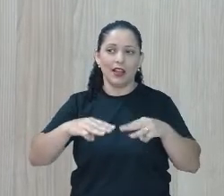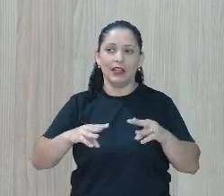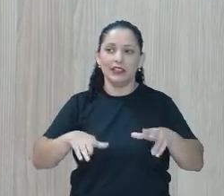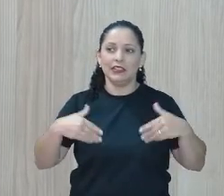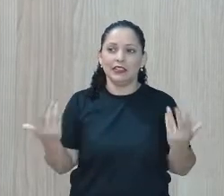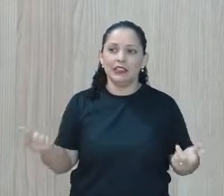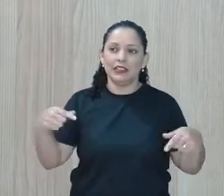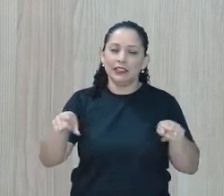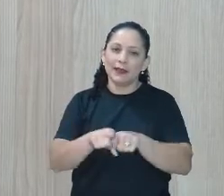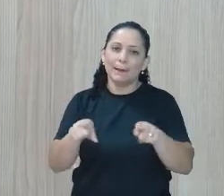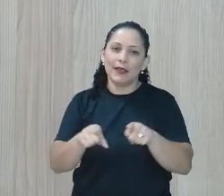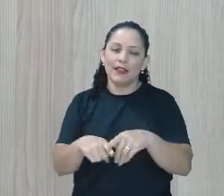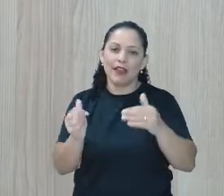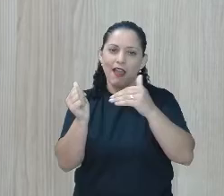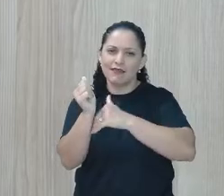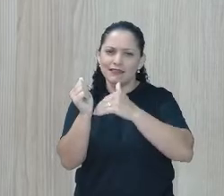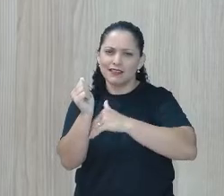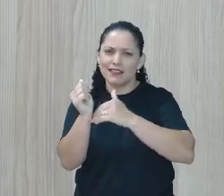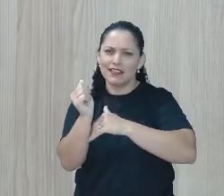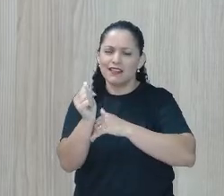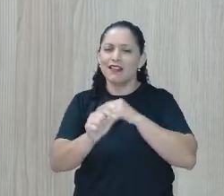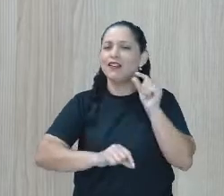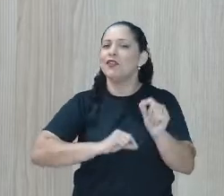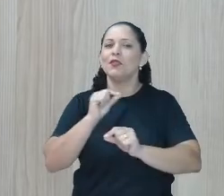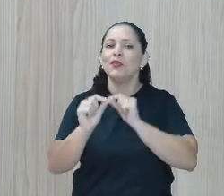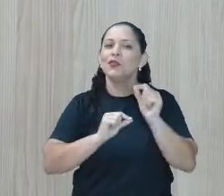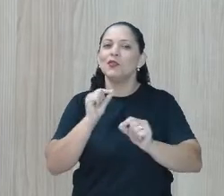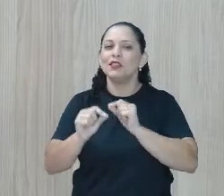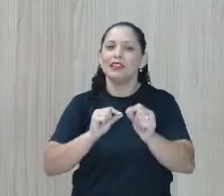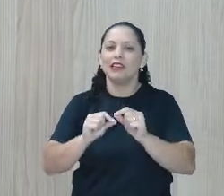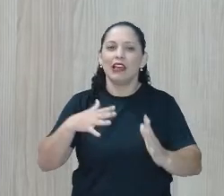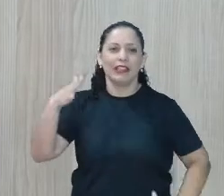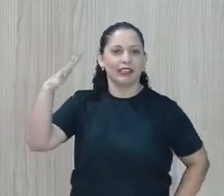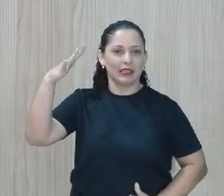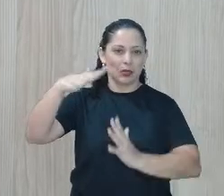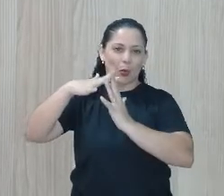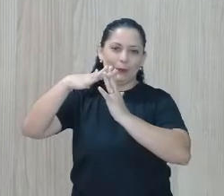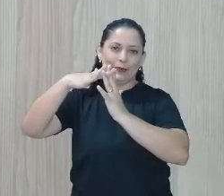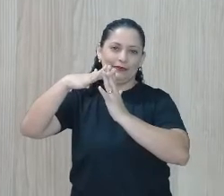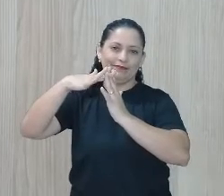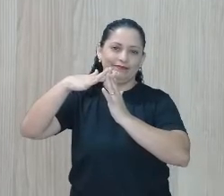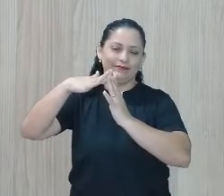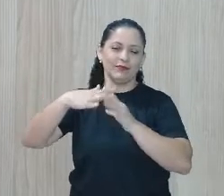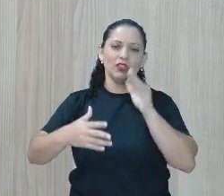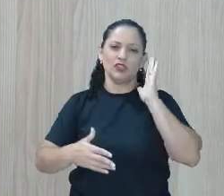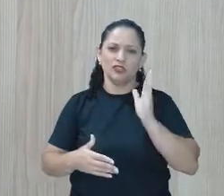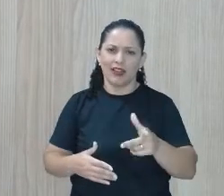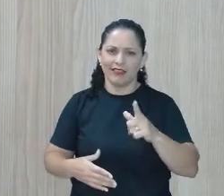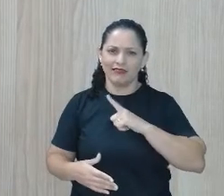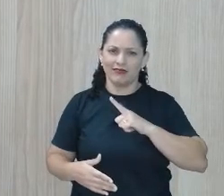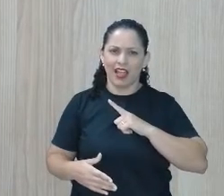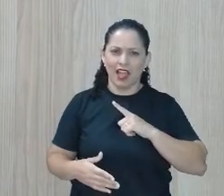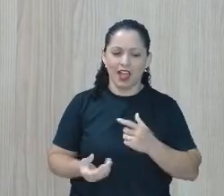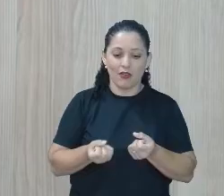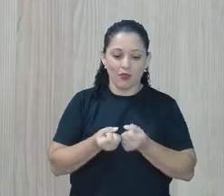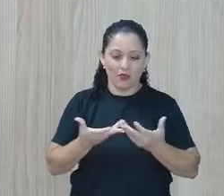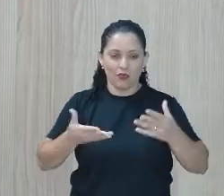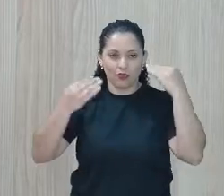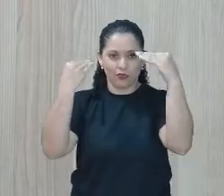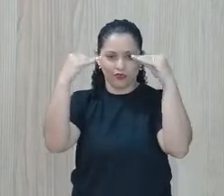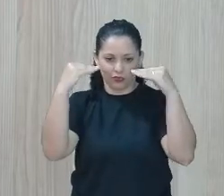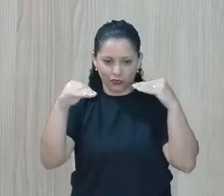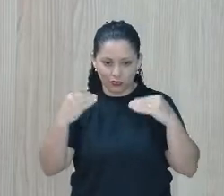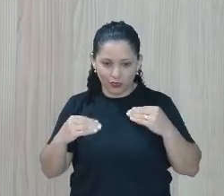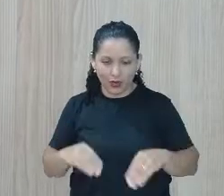login e a senha. Gente, top nível ninja, já tá dentro. Procura tua